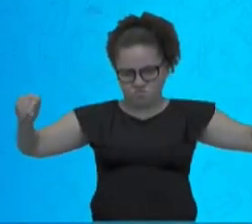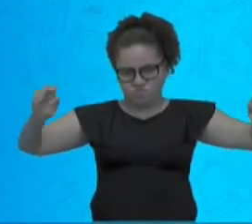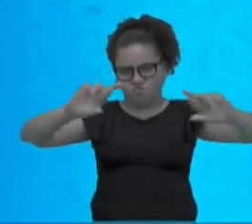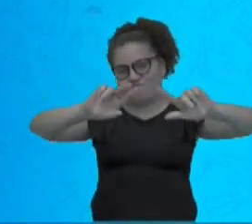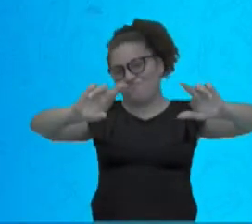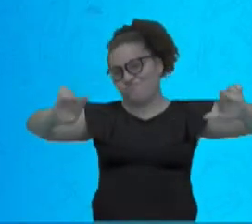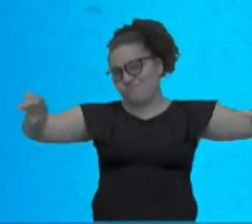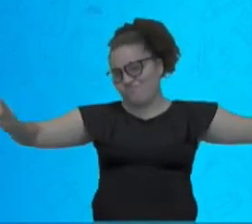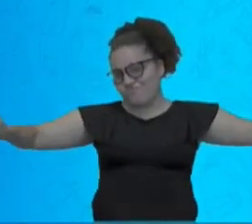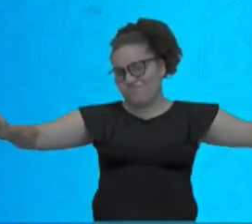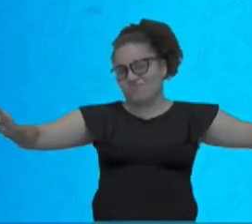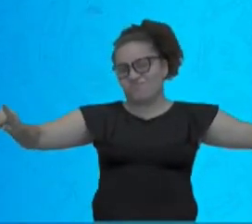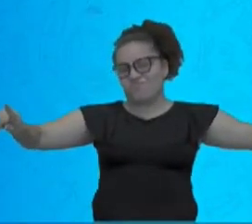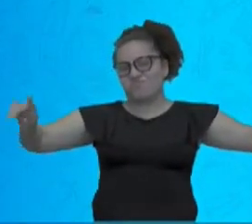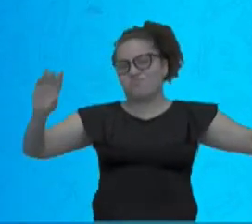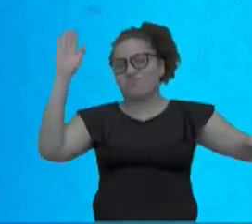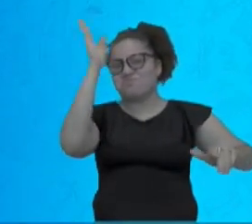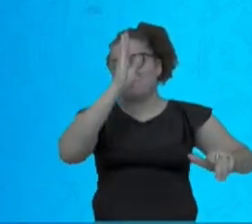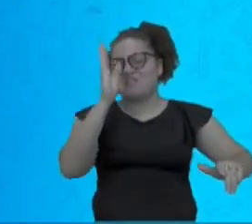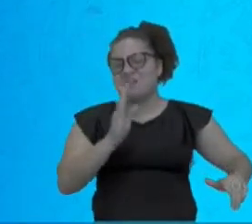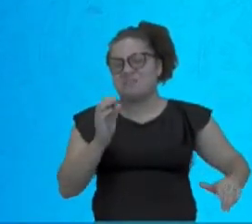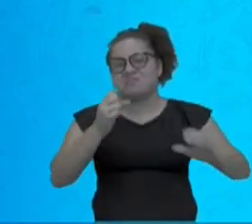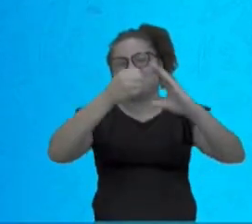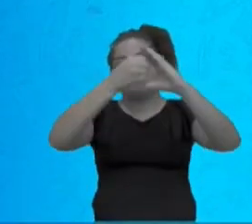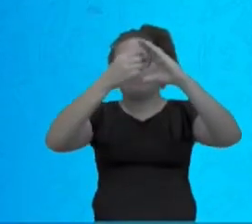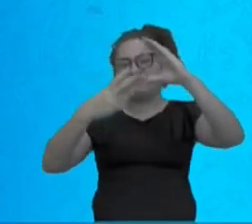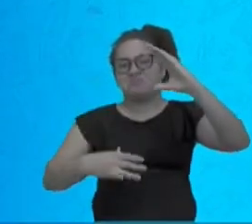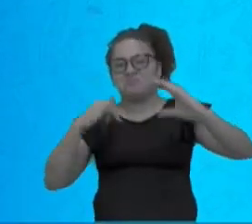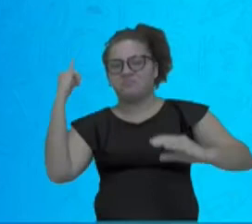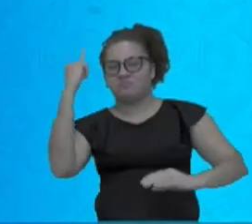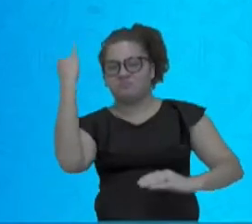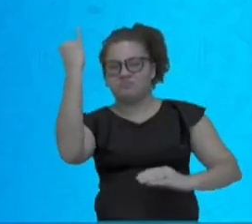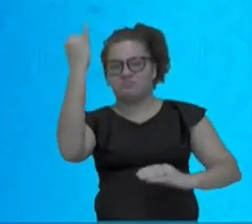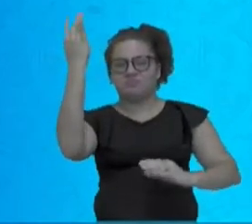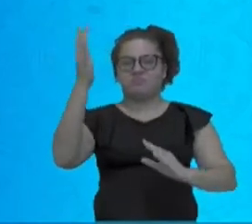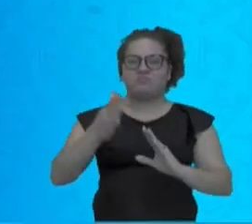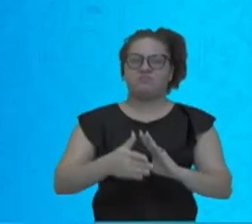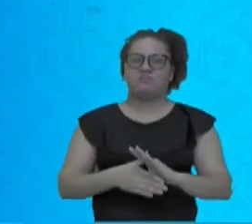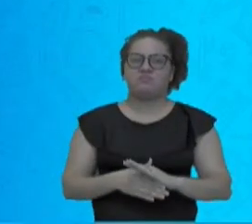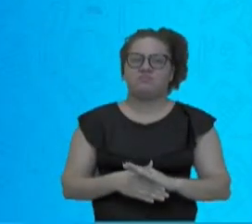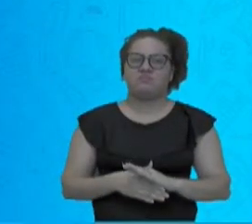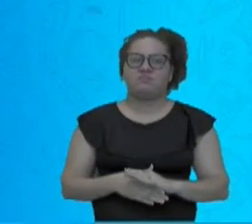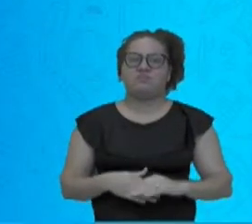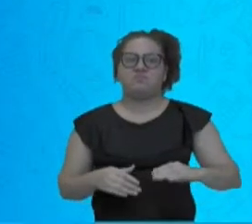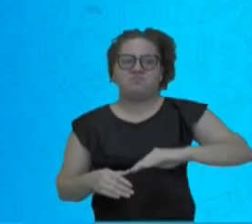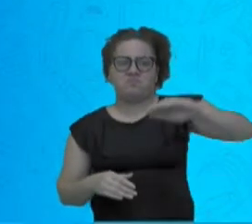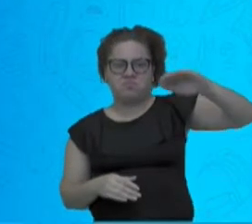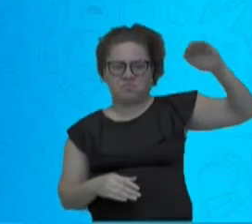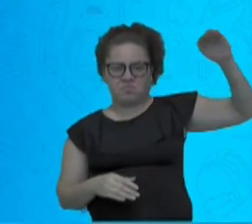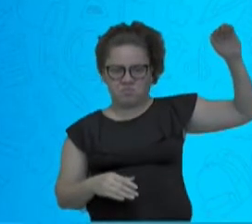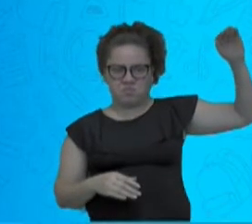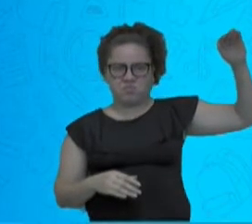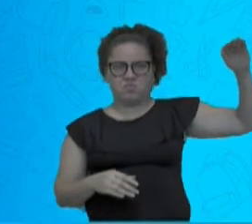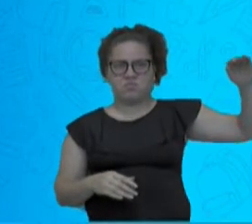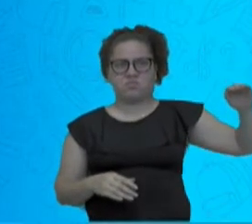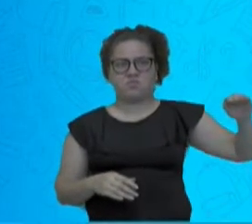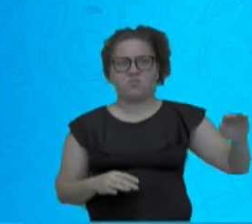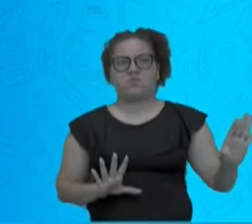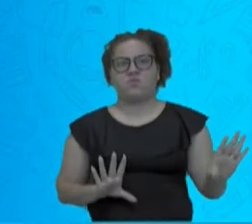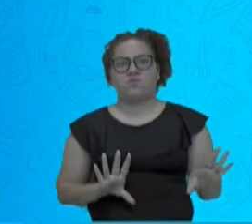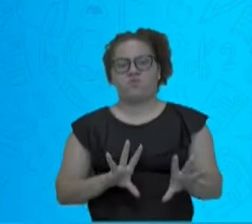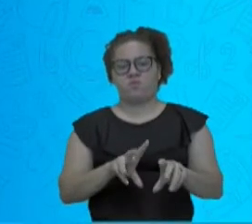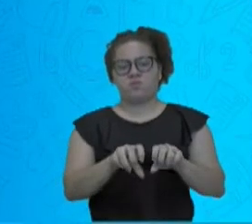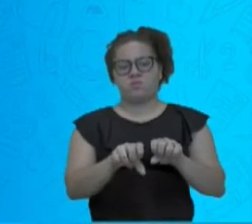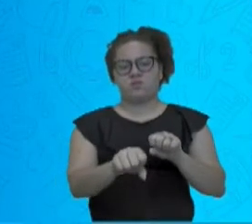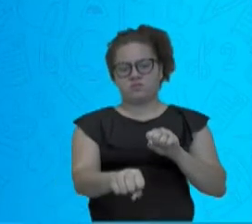o relevo do Brasil, ele tem algumas características importantes. Ele é um relevo de formação,